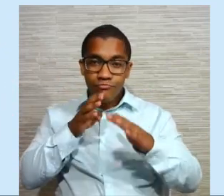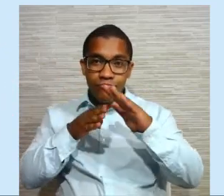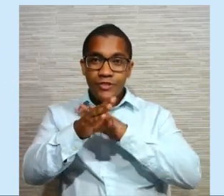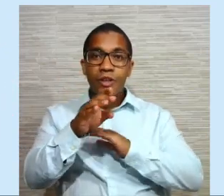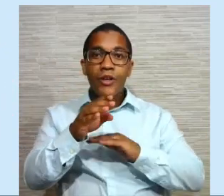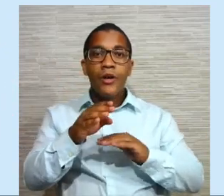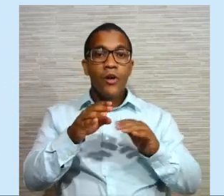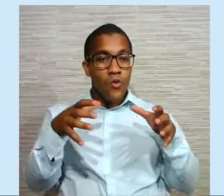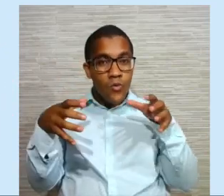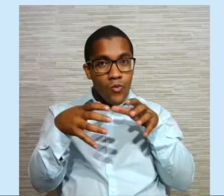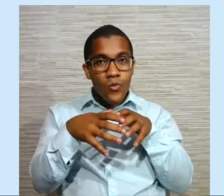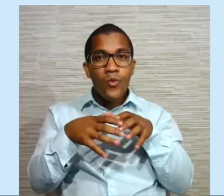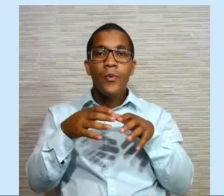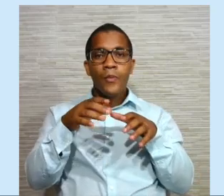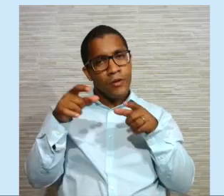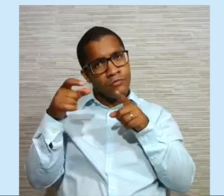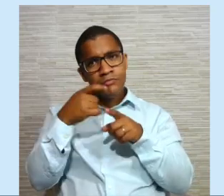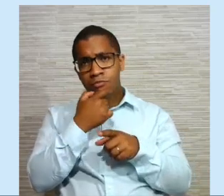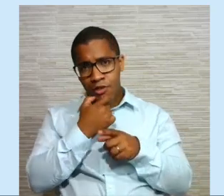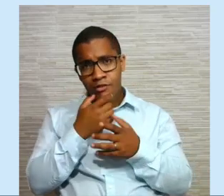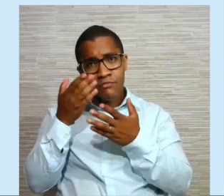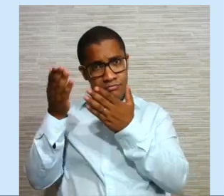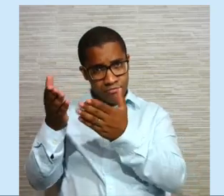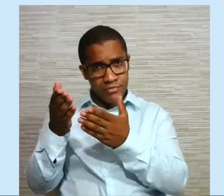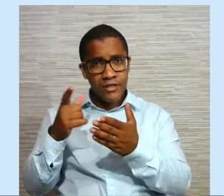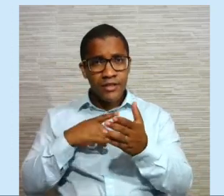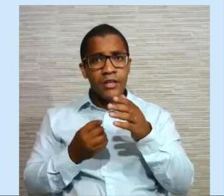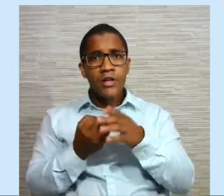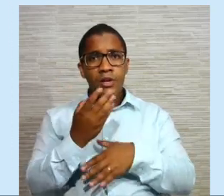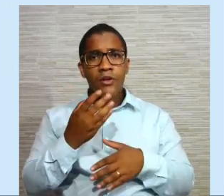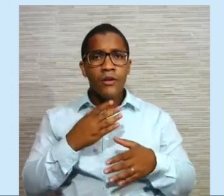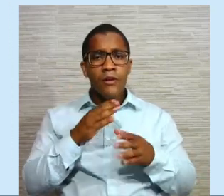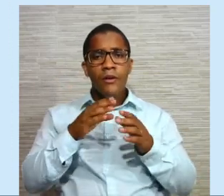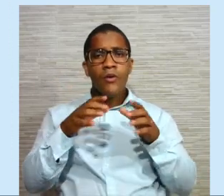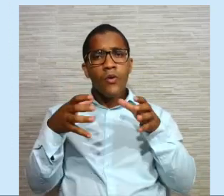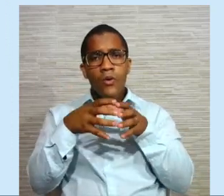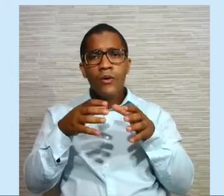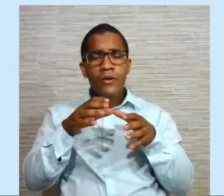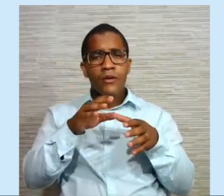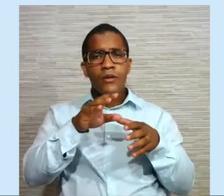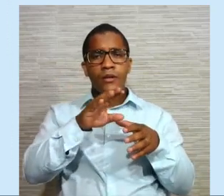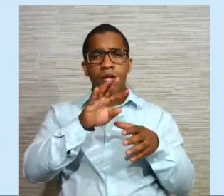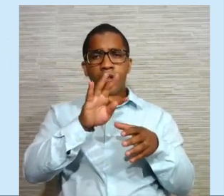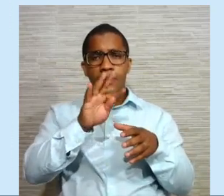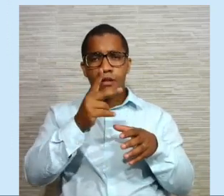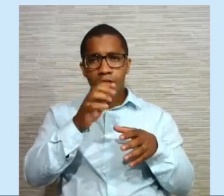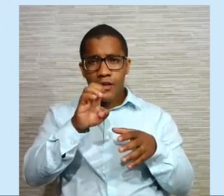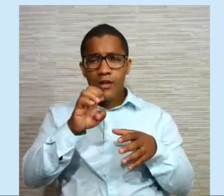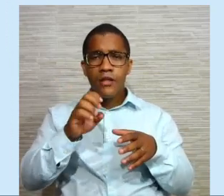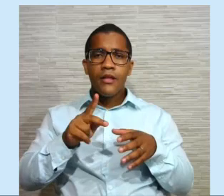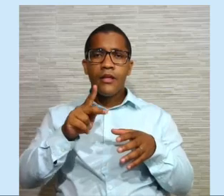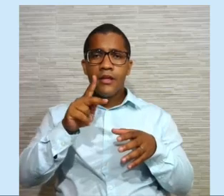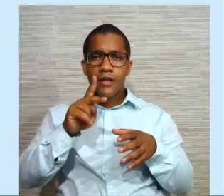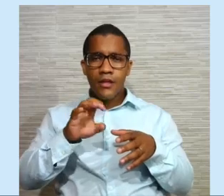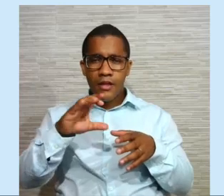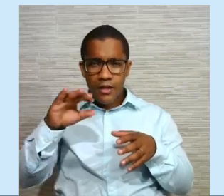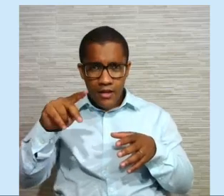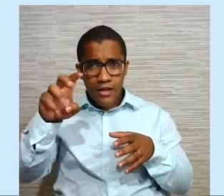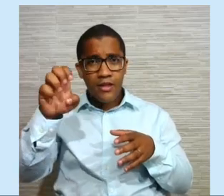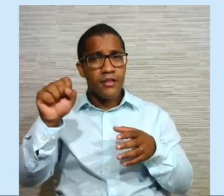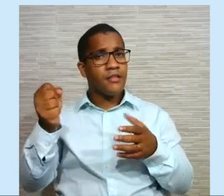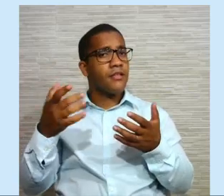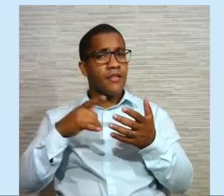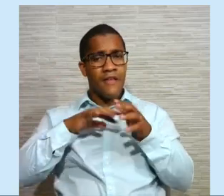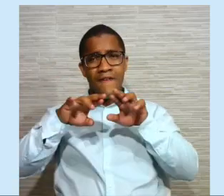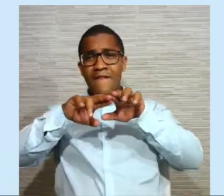de bandas britânicas. Então, a partir desse momento, surgiu bandas como The Kinks, The Hollies, Animals,